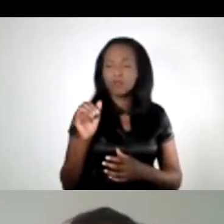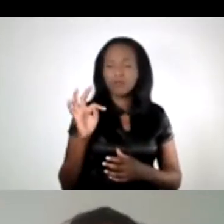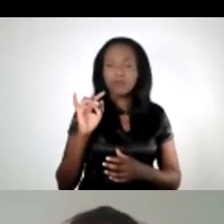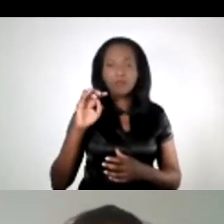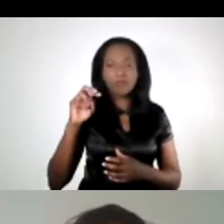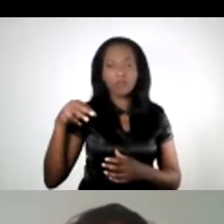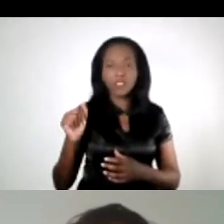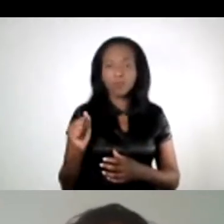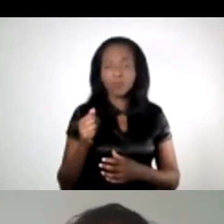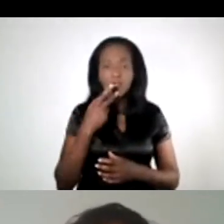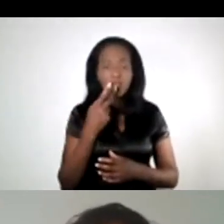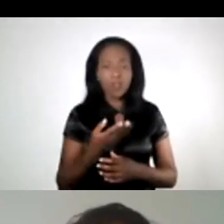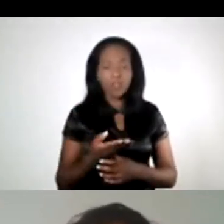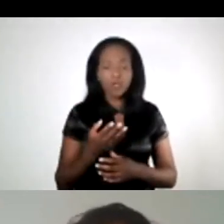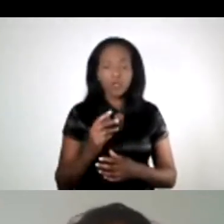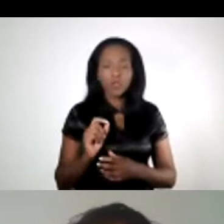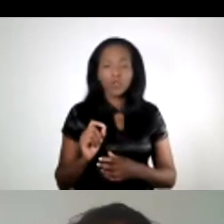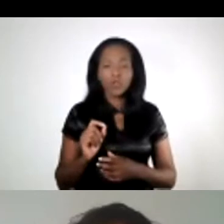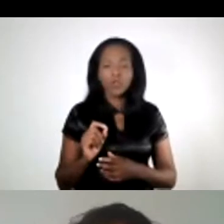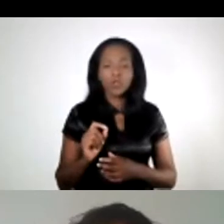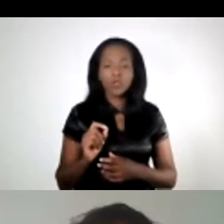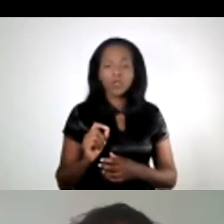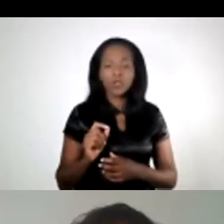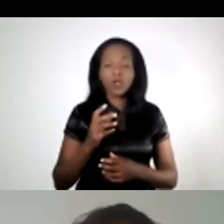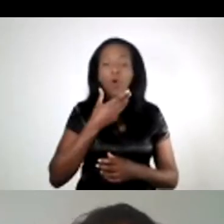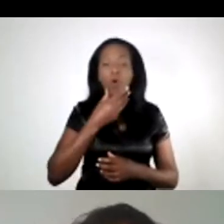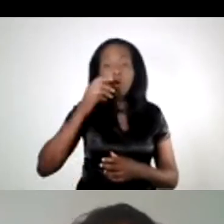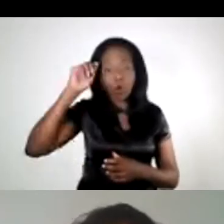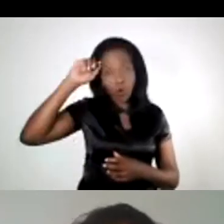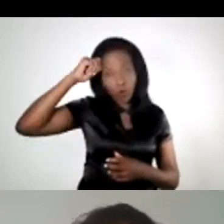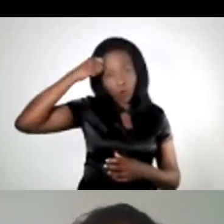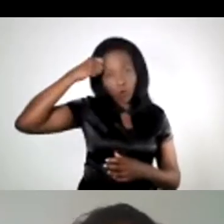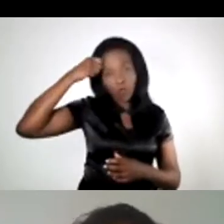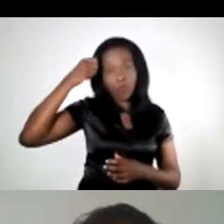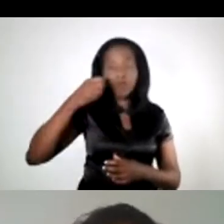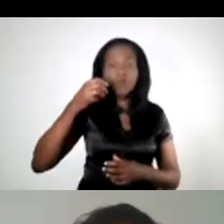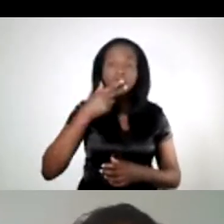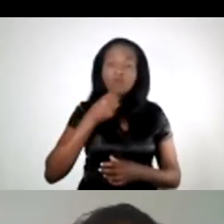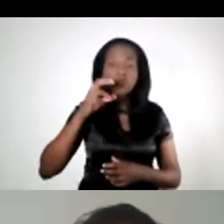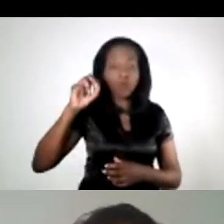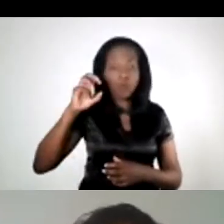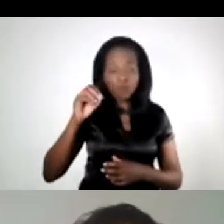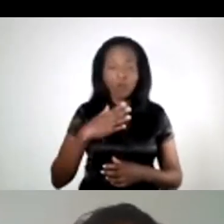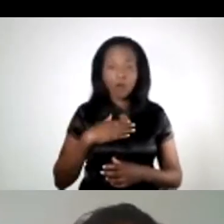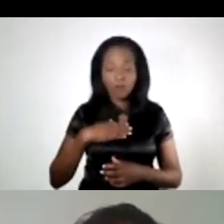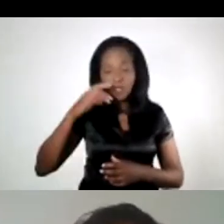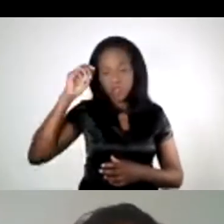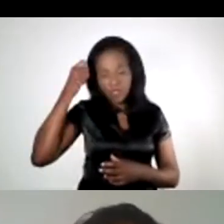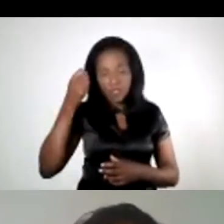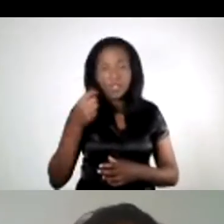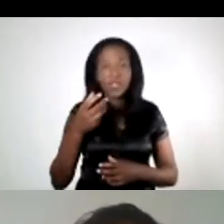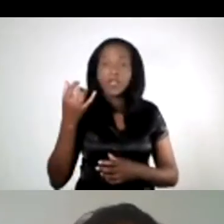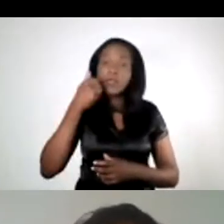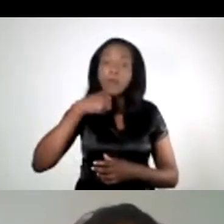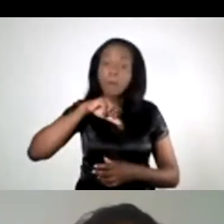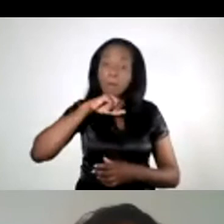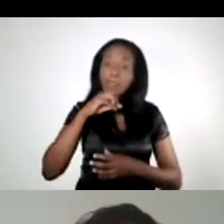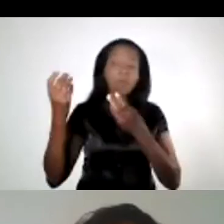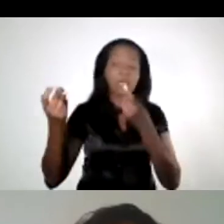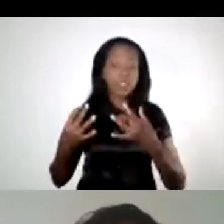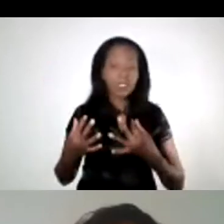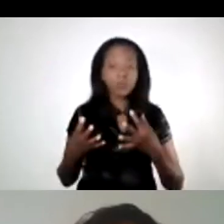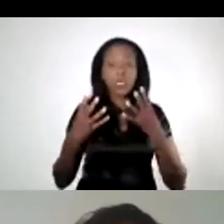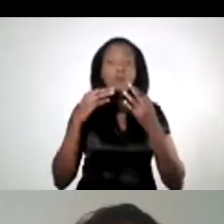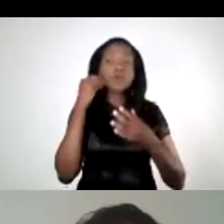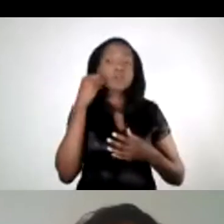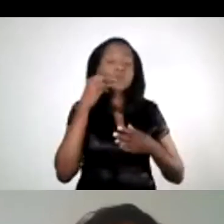que minha avó era negra e minha mãe conta muito sobre suas experiências na roça. Minha mãe também gosta muito